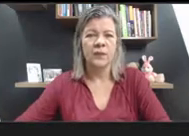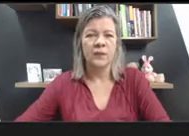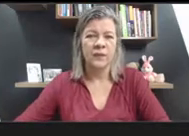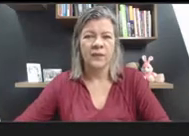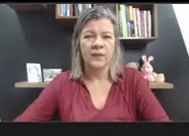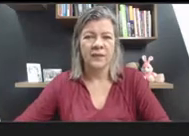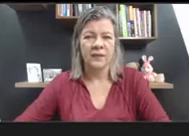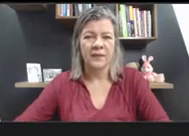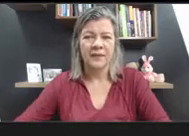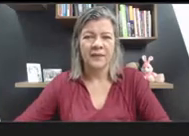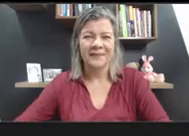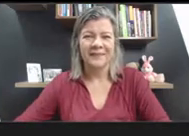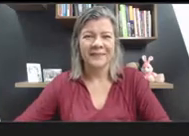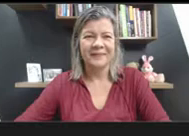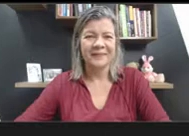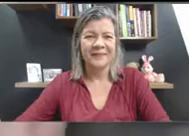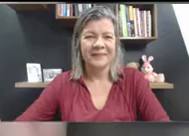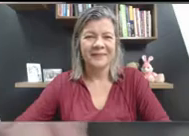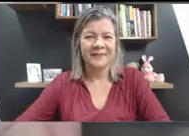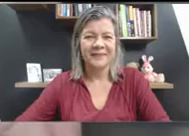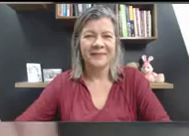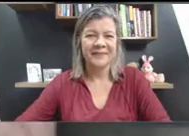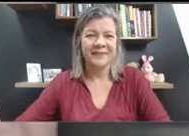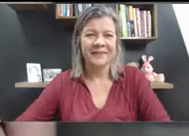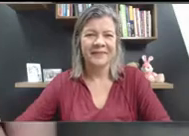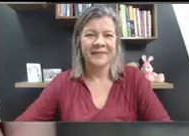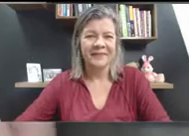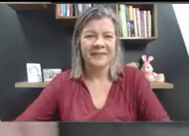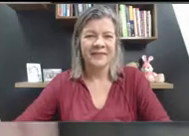Uai, você nem olhou na cozinha? Nem precisou?